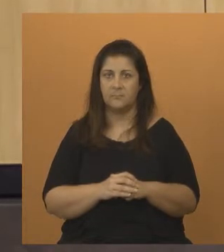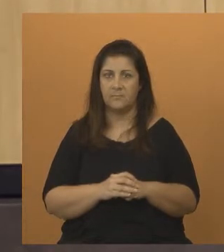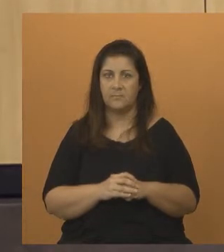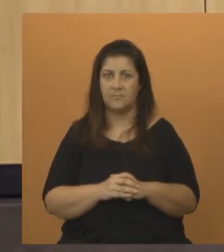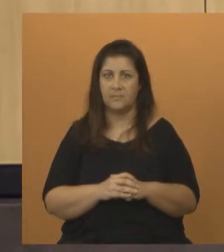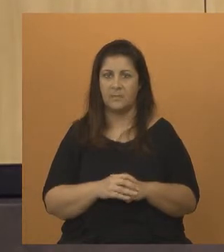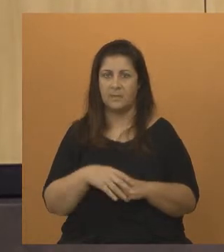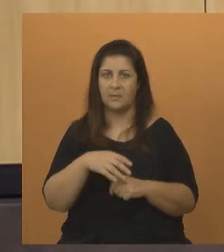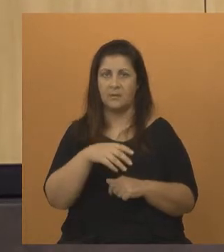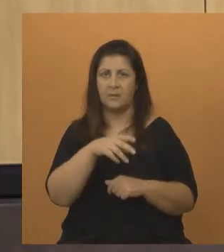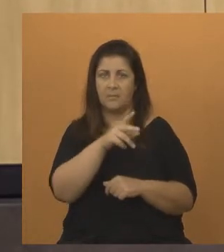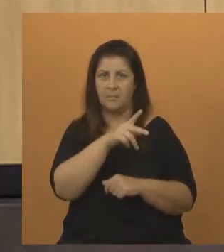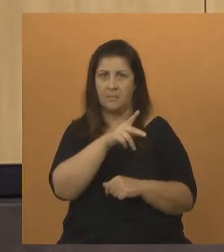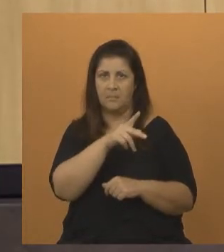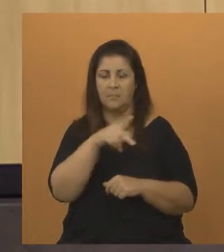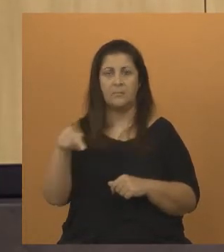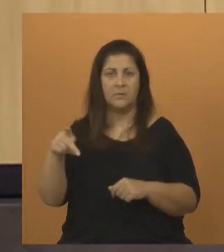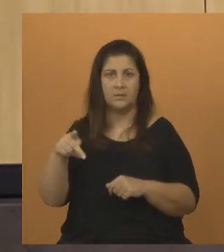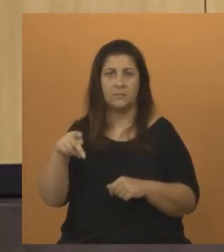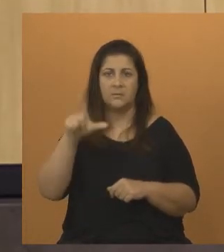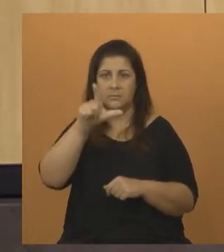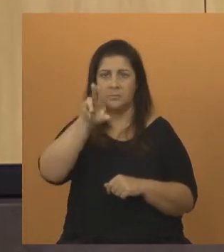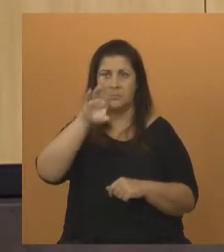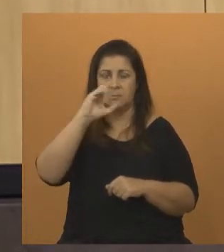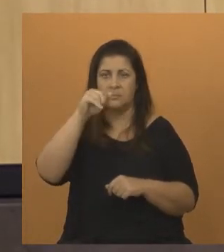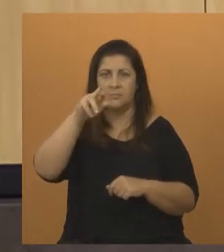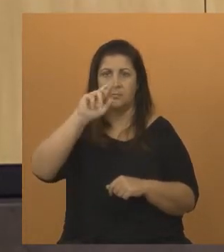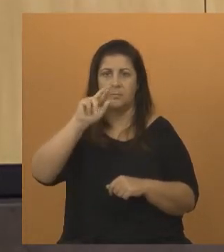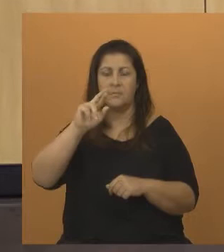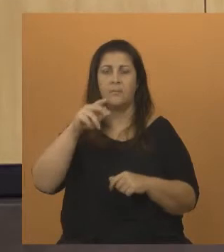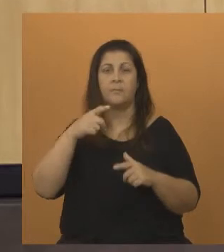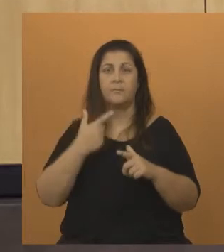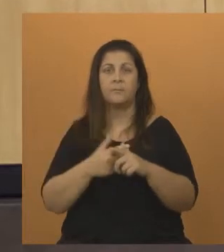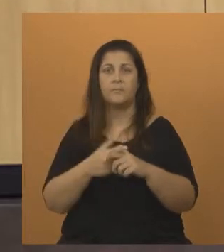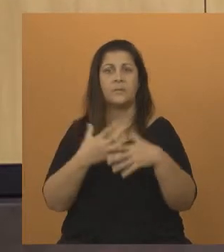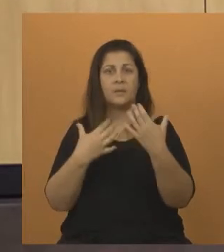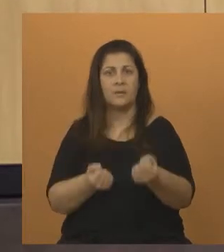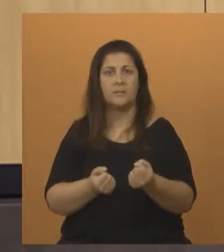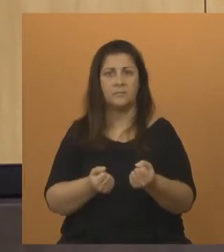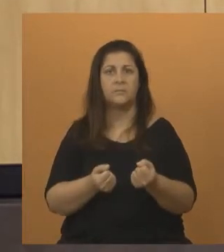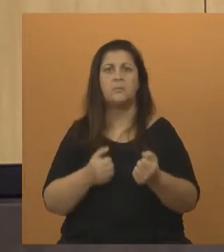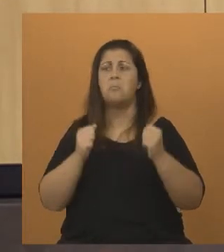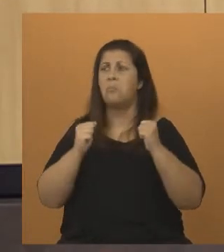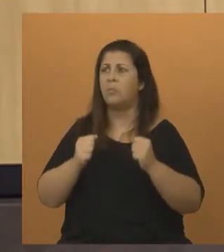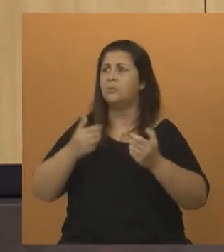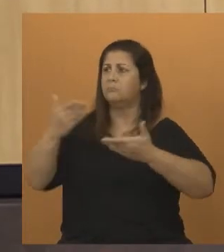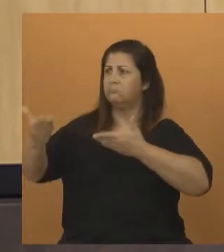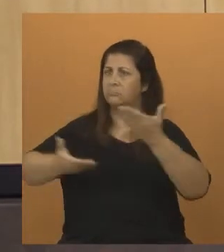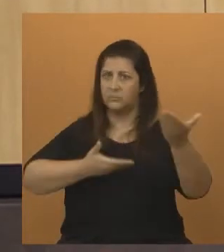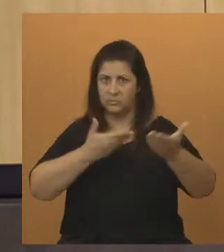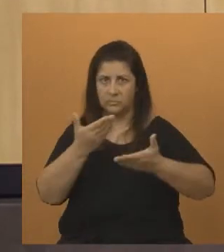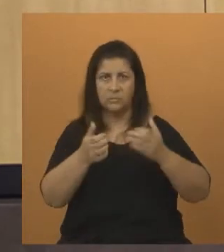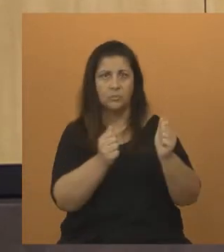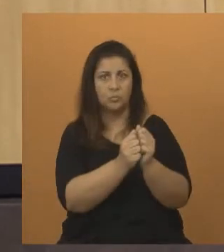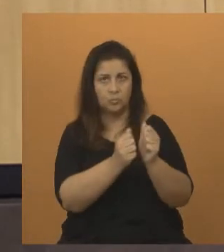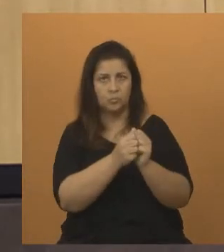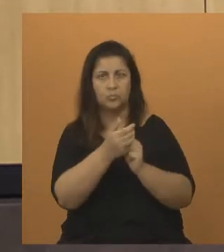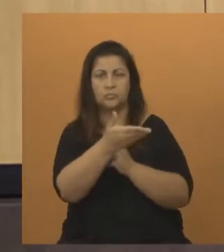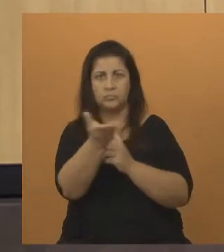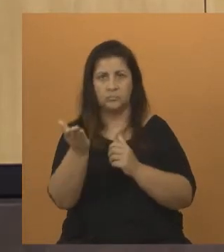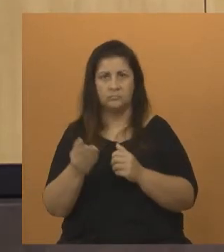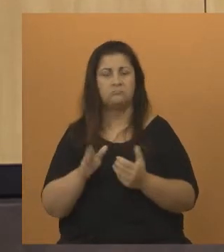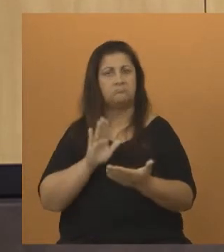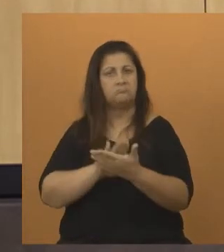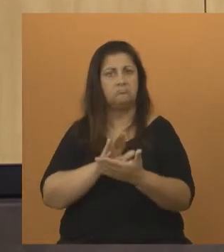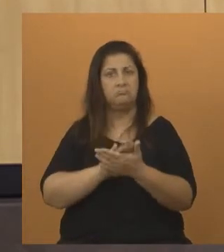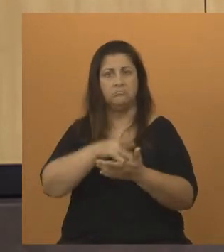vereador Lucimar Ponciano, por ter permitido a esta casa fazer parte desse diálogo com vocês, viu? E